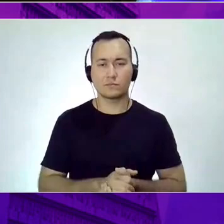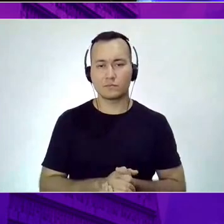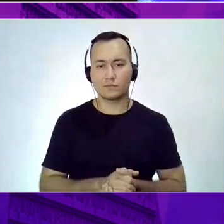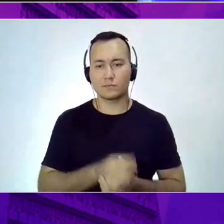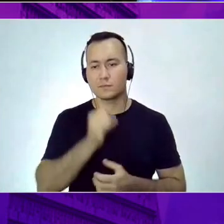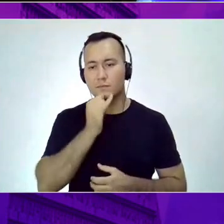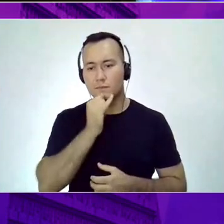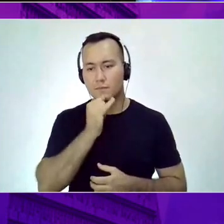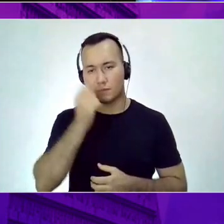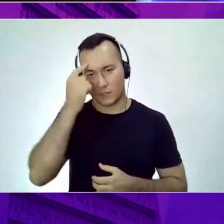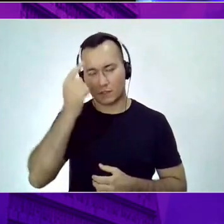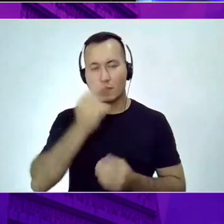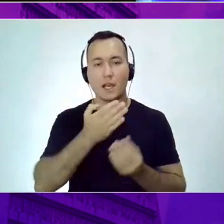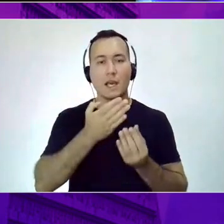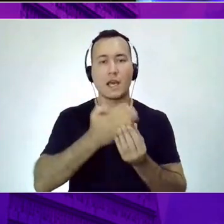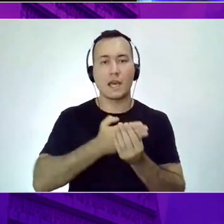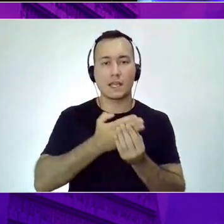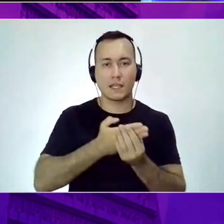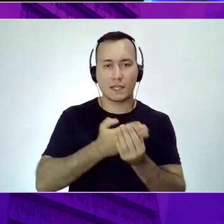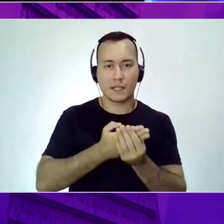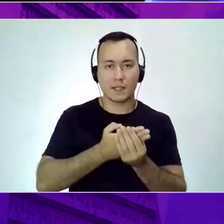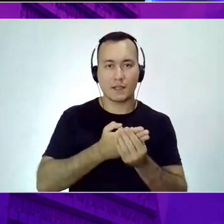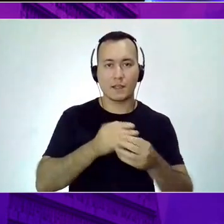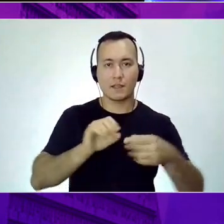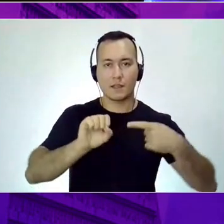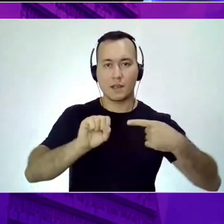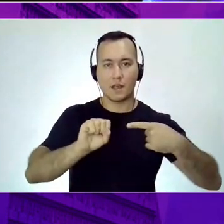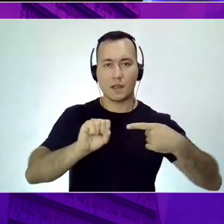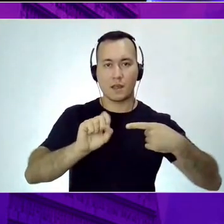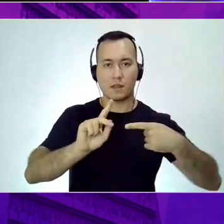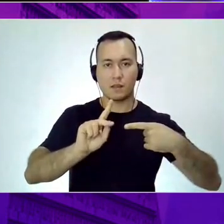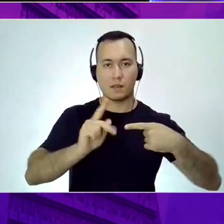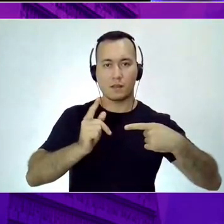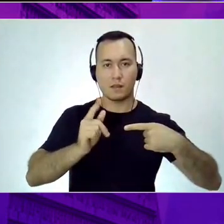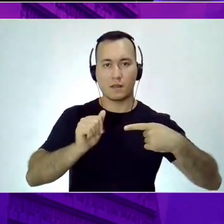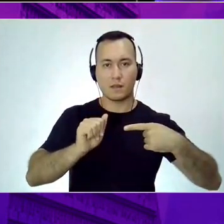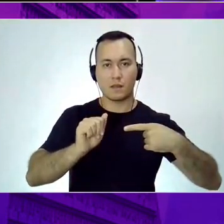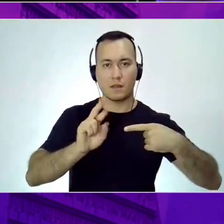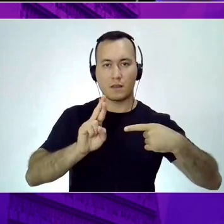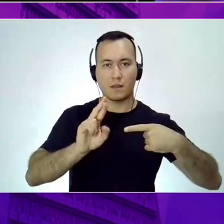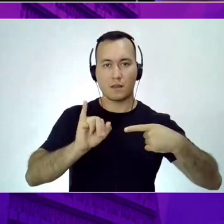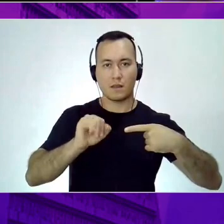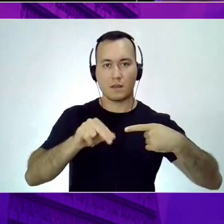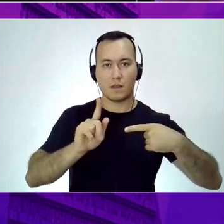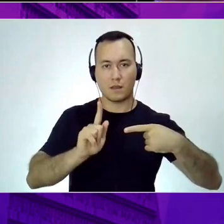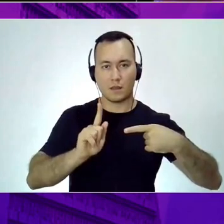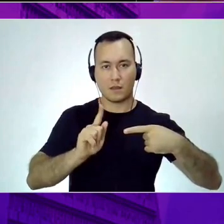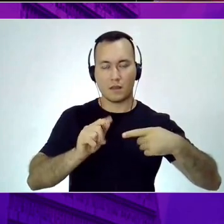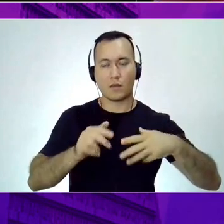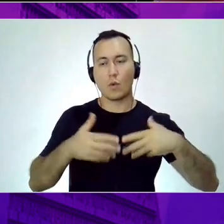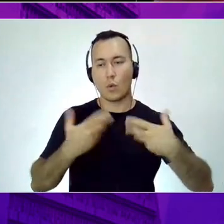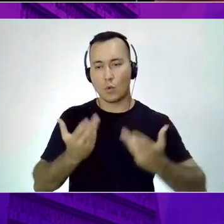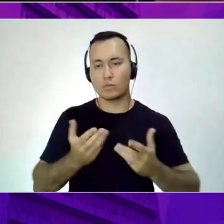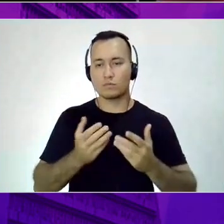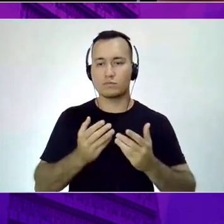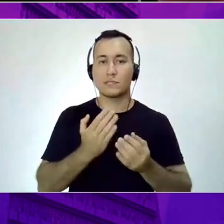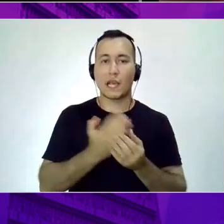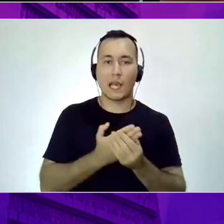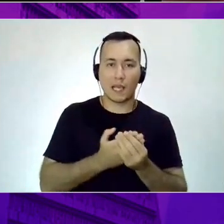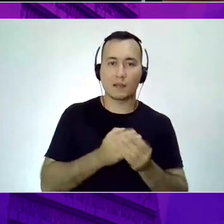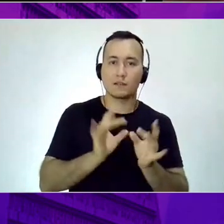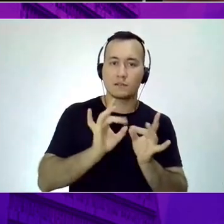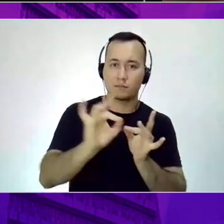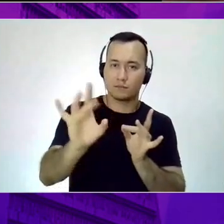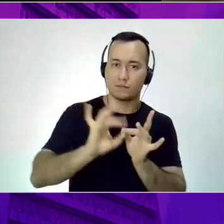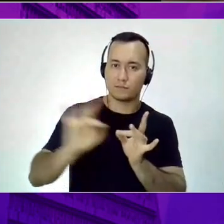sharing, né, que a gente vê ali, por exemplo, no Redshift. No Amazon Redshift, ele tem essa capacidade. Outros data